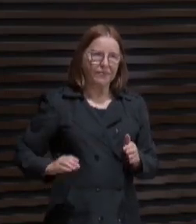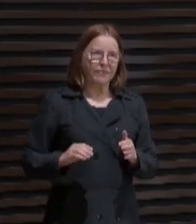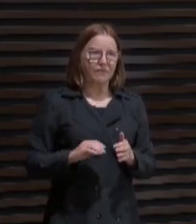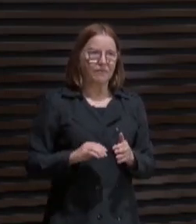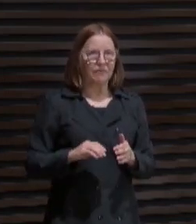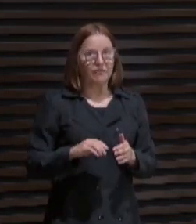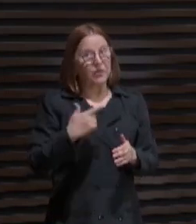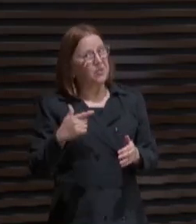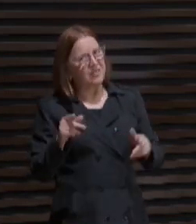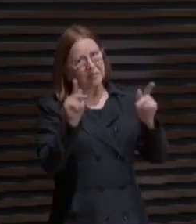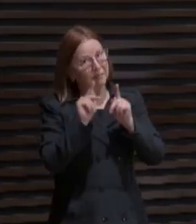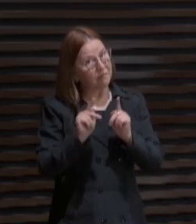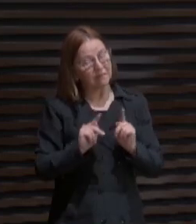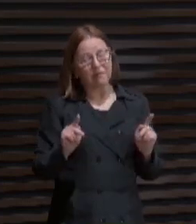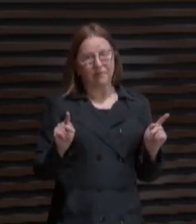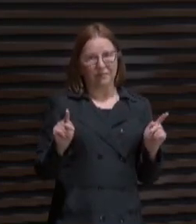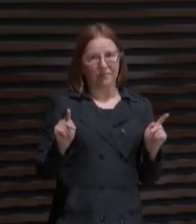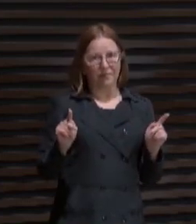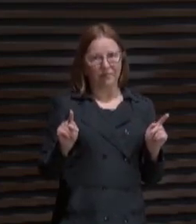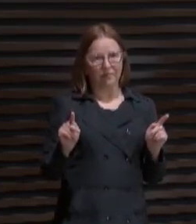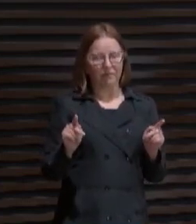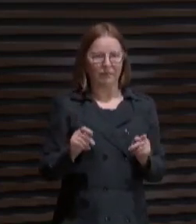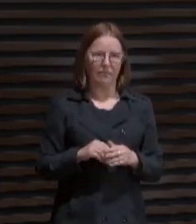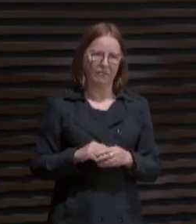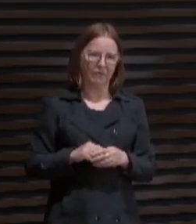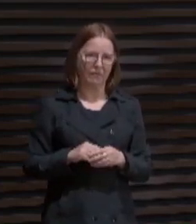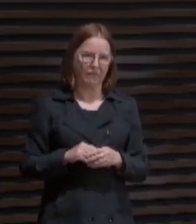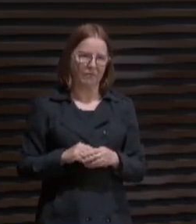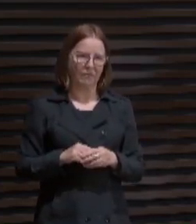não tiveram paz. Será que tudo isso não